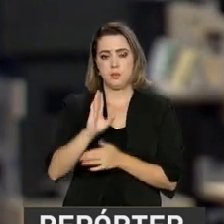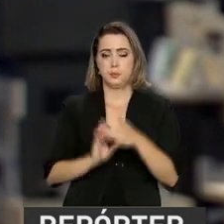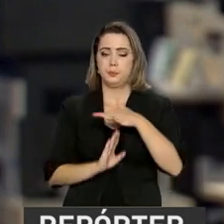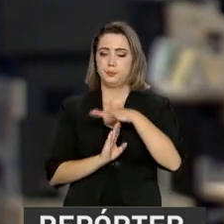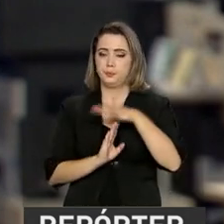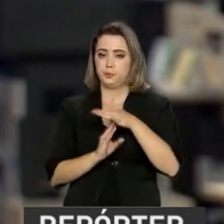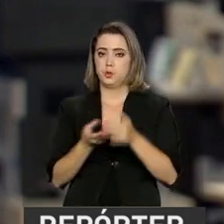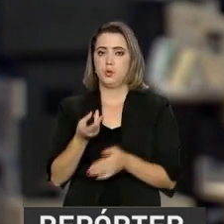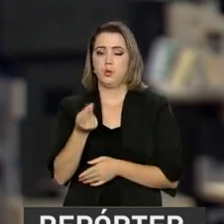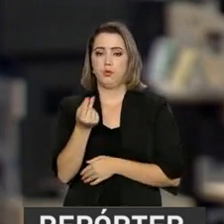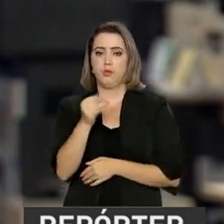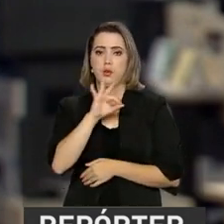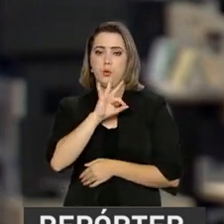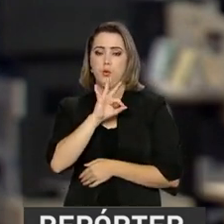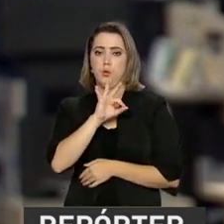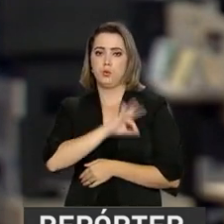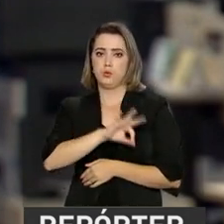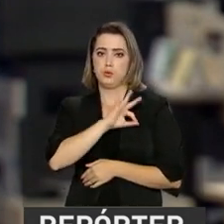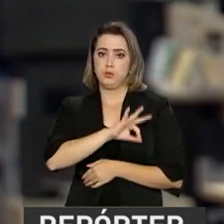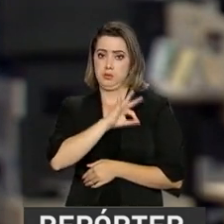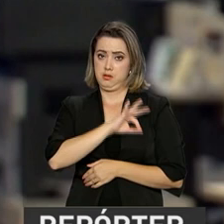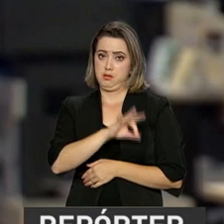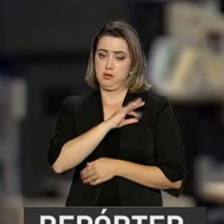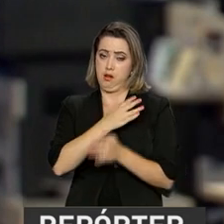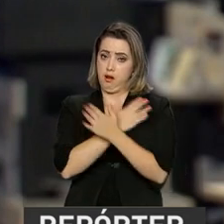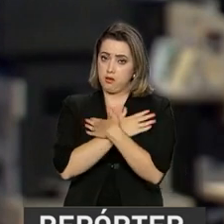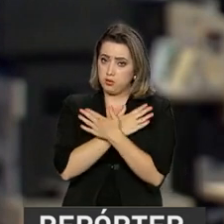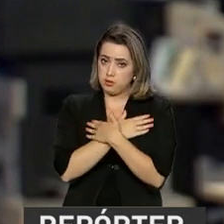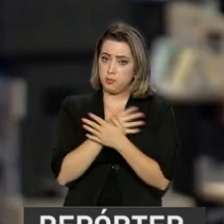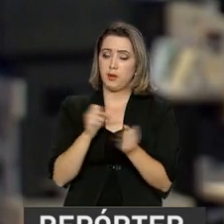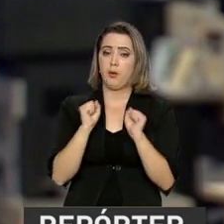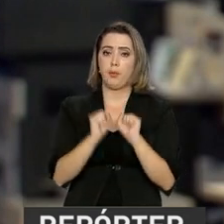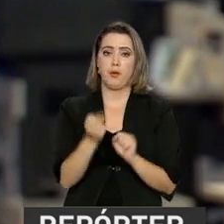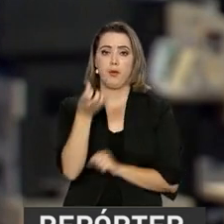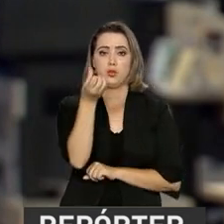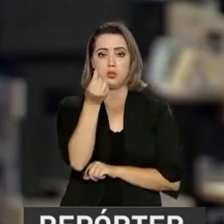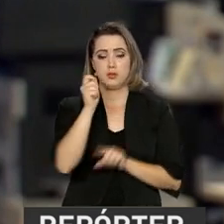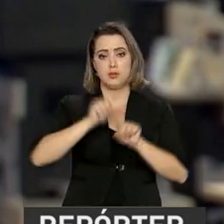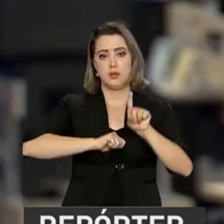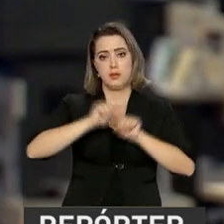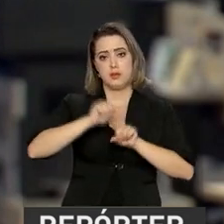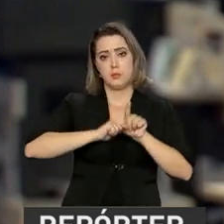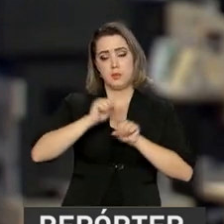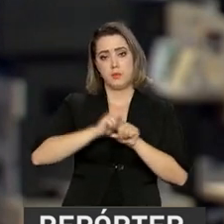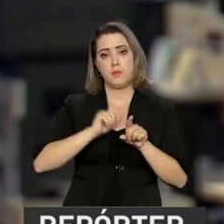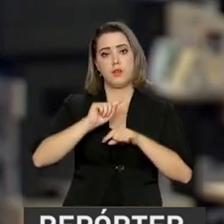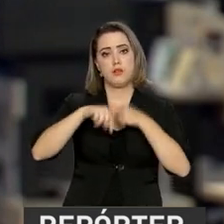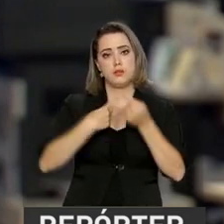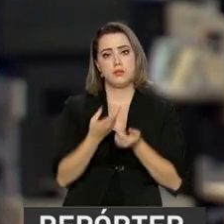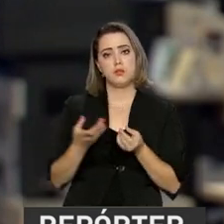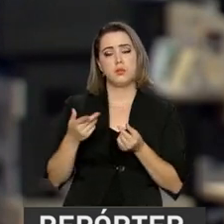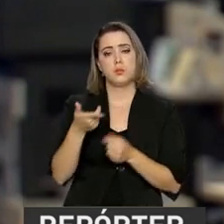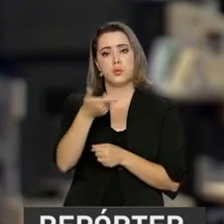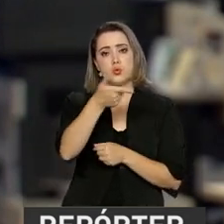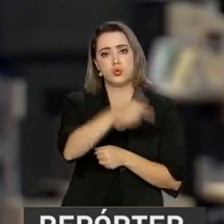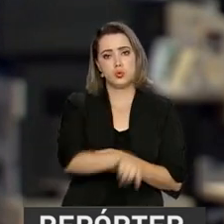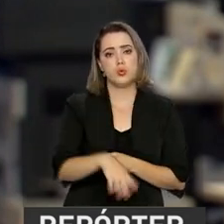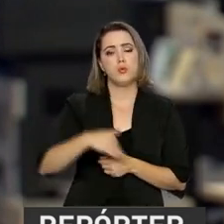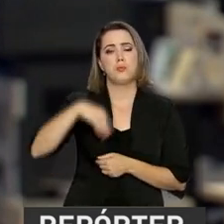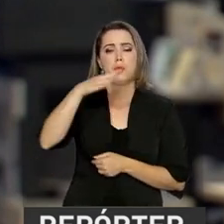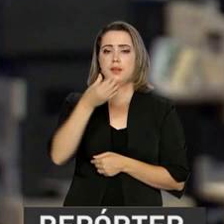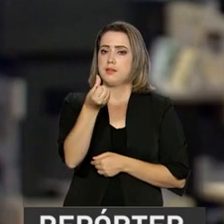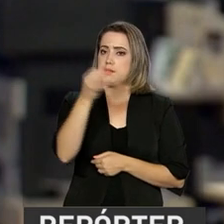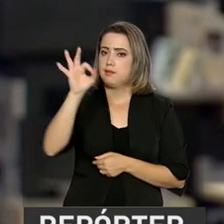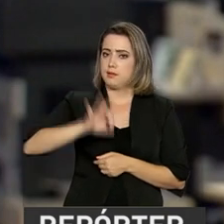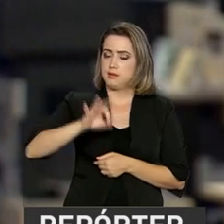da parcela do seguro-desemprego as empresas podem ficar 6 meses no programa com a possibilidade de renovar essa permanência o